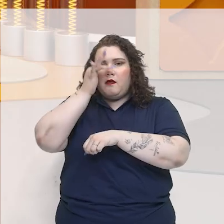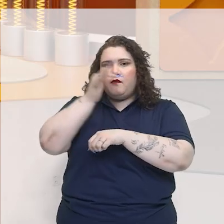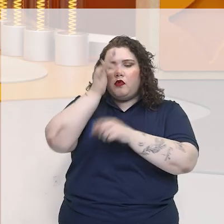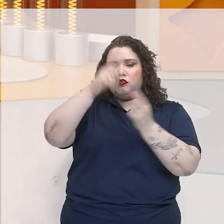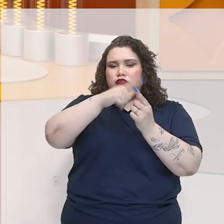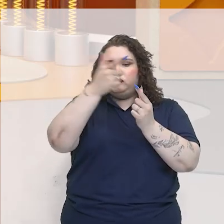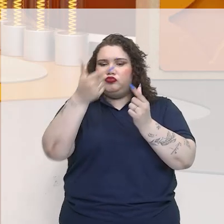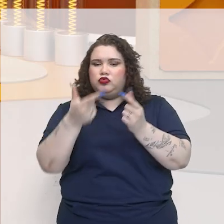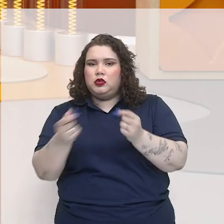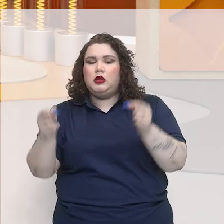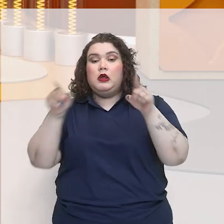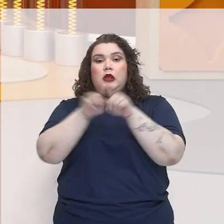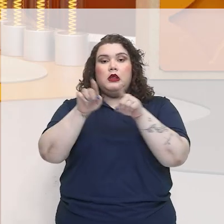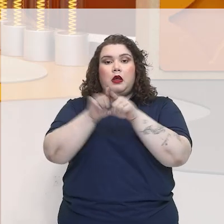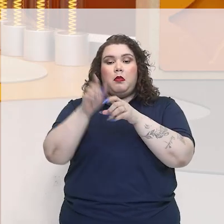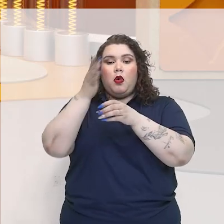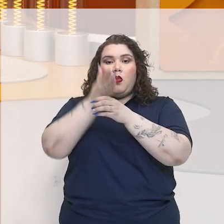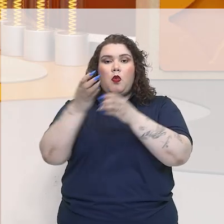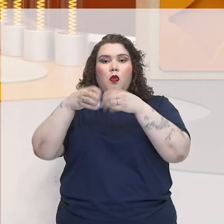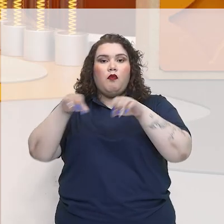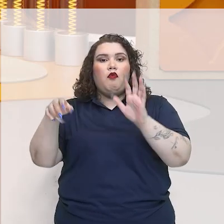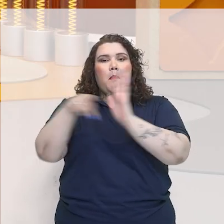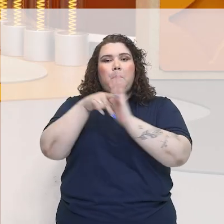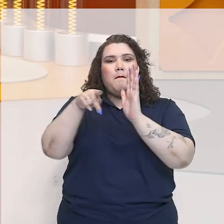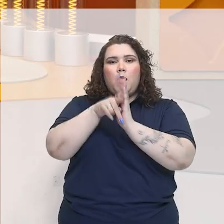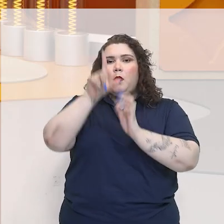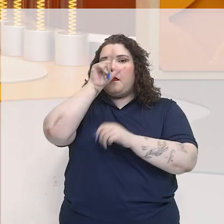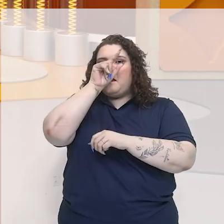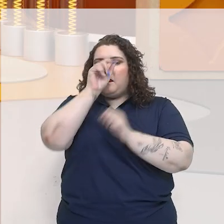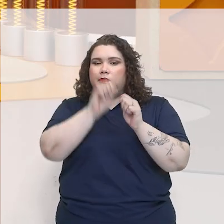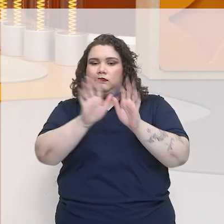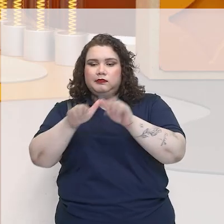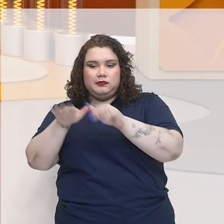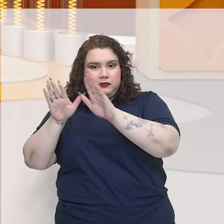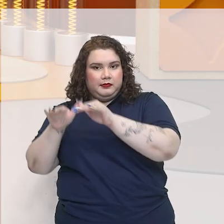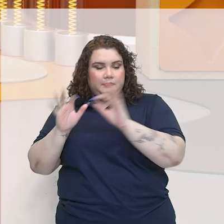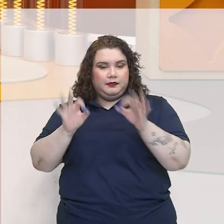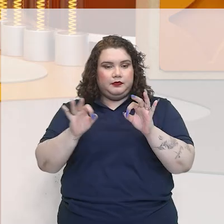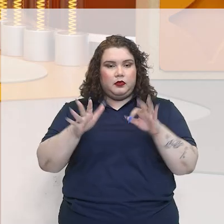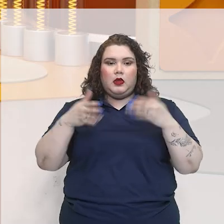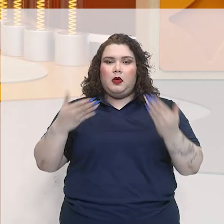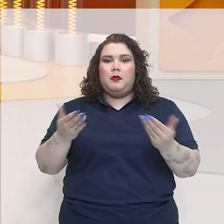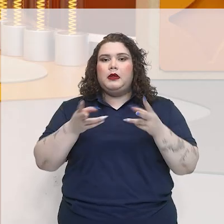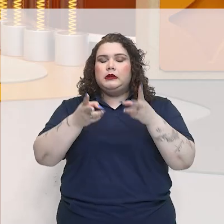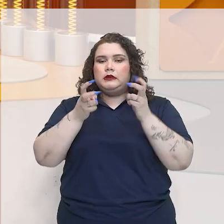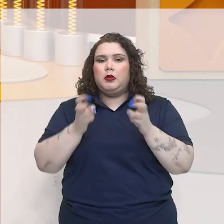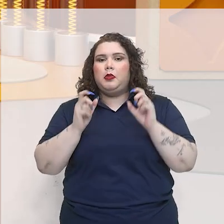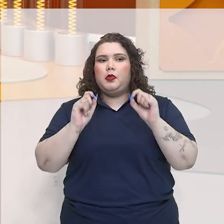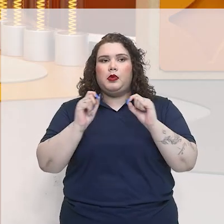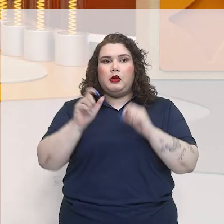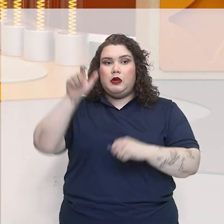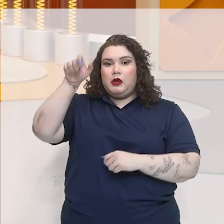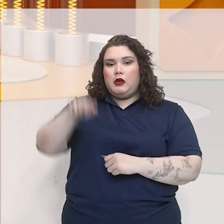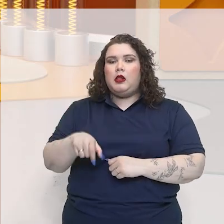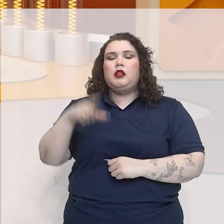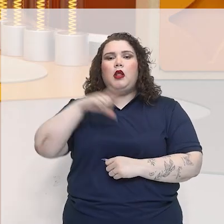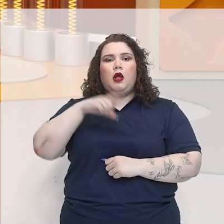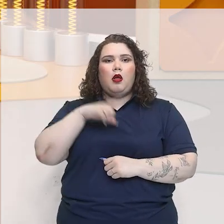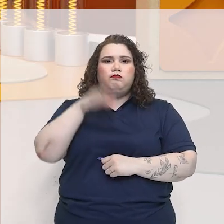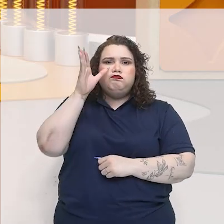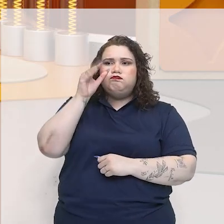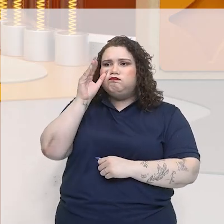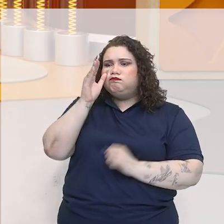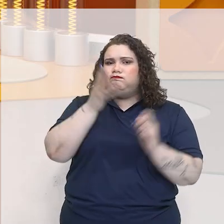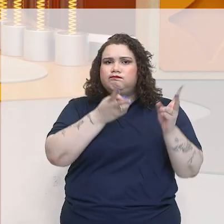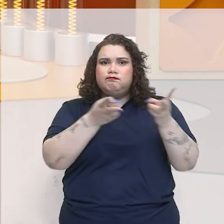flores silvestres e ovos de pássaros. Então, observa aí que o Charles Darwin, ele é um grande observador. Exatamente